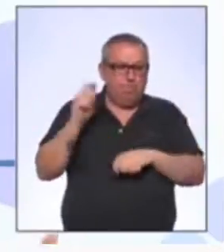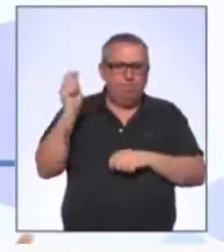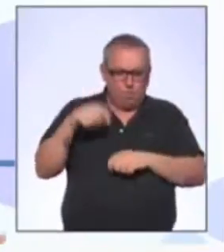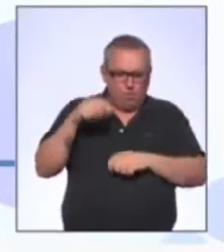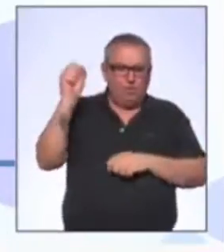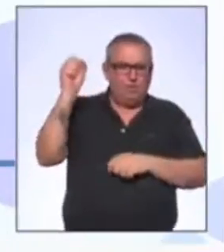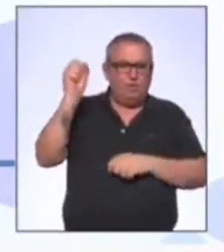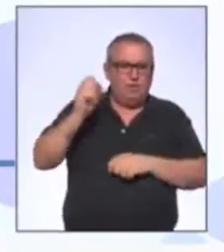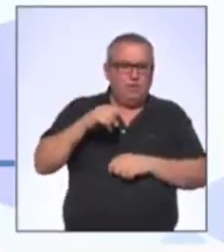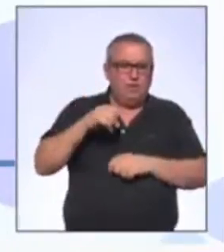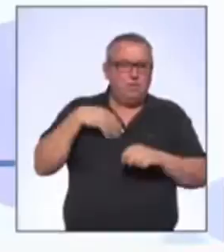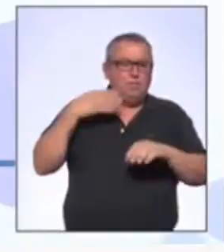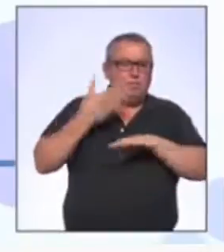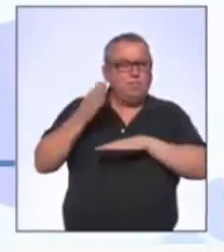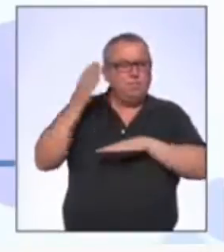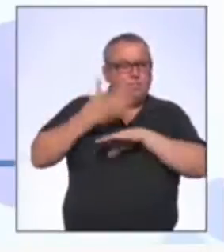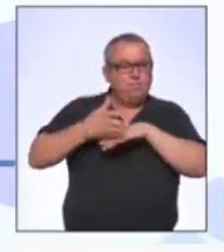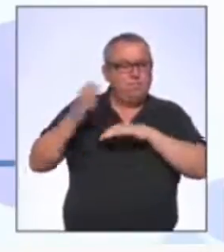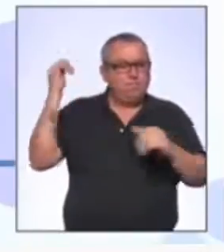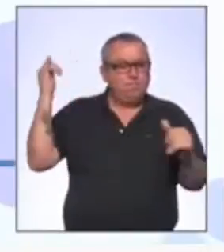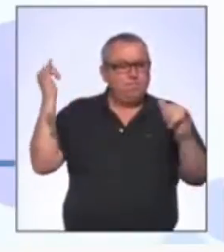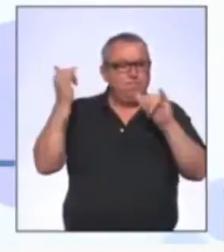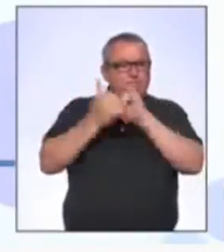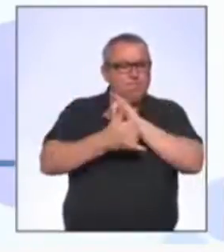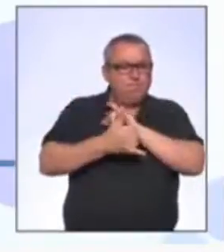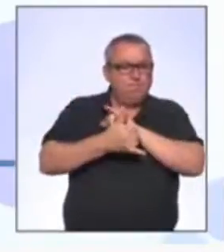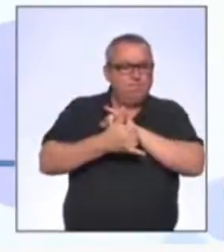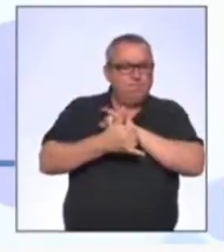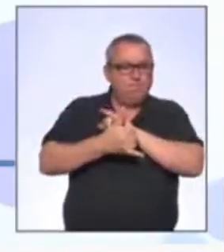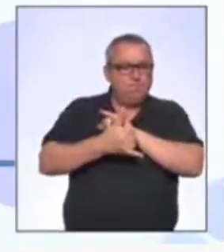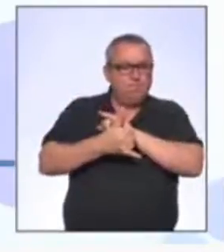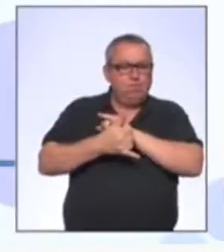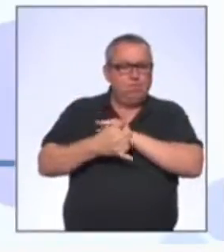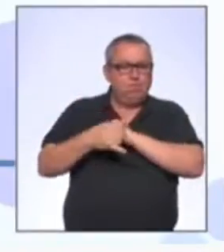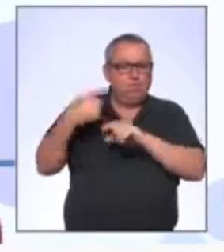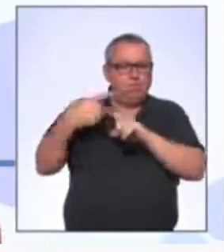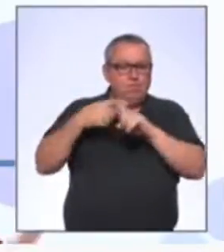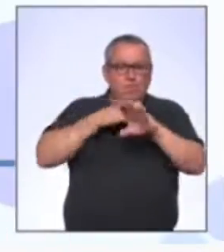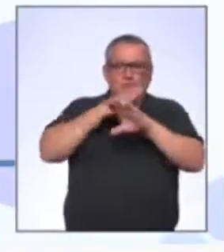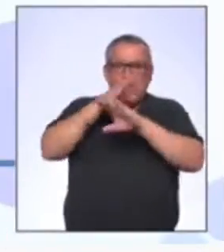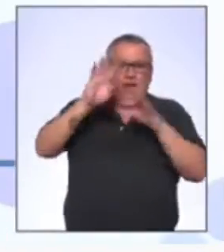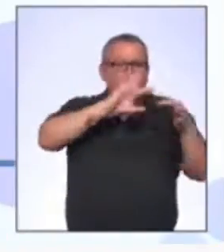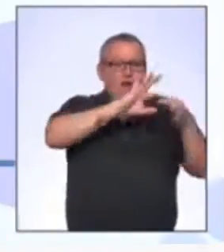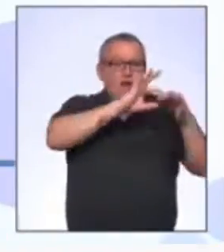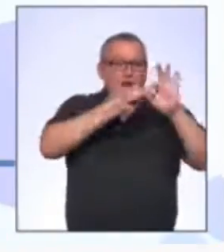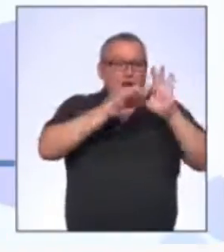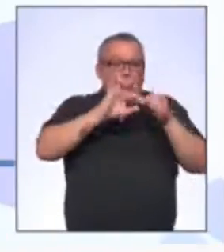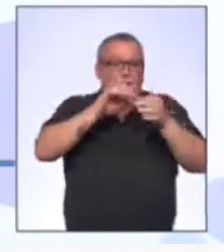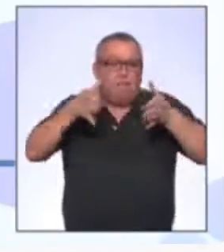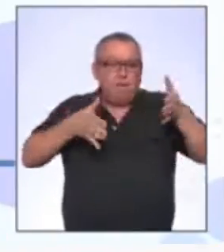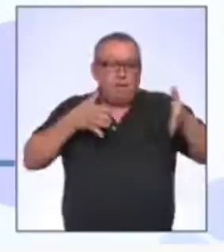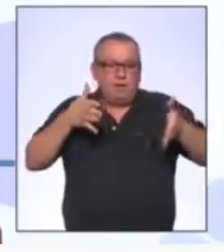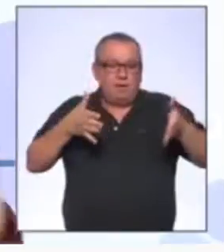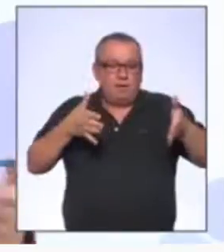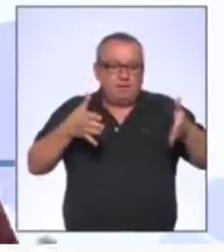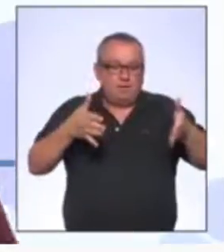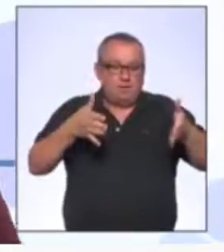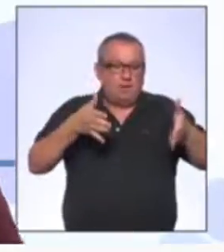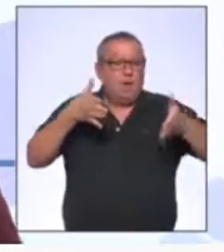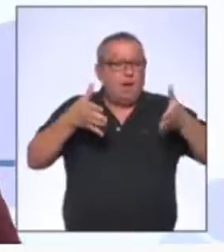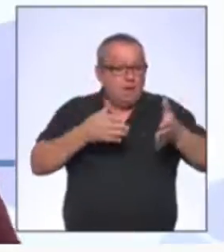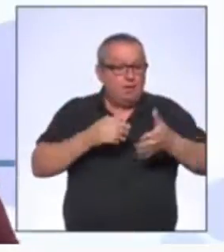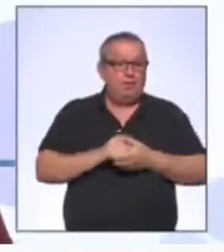sim o ar uma atividade esportiva que não porque não e lá nas olimpíadas e consegui medalhas do esporte